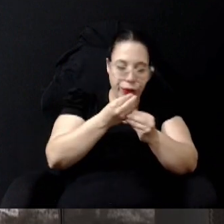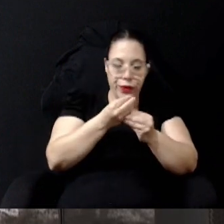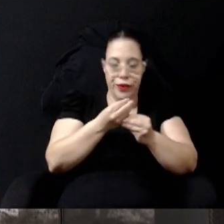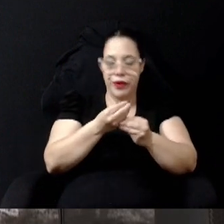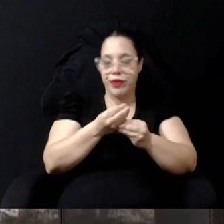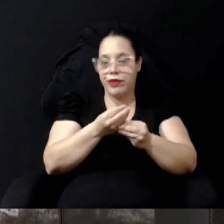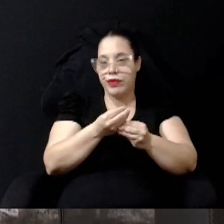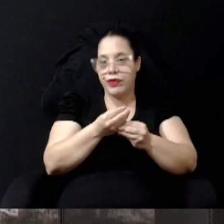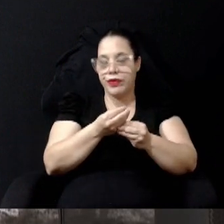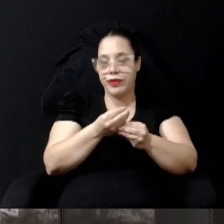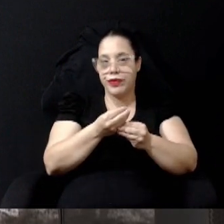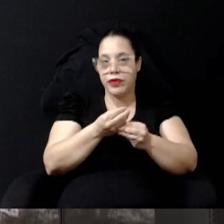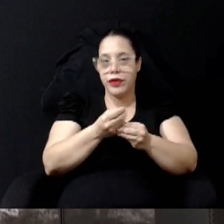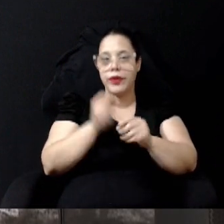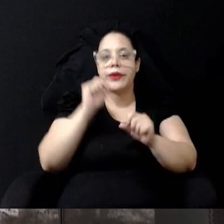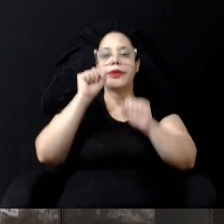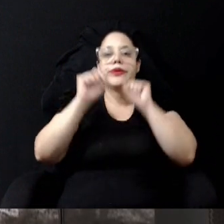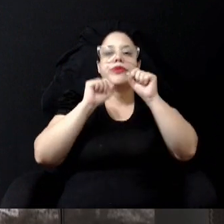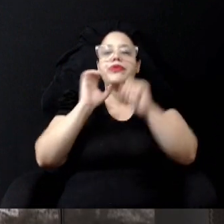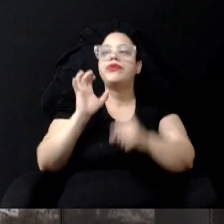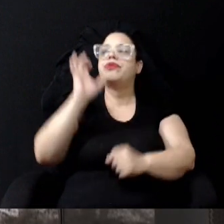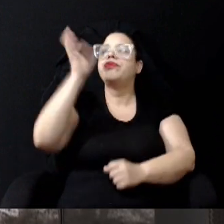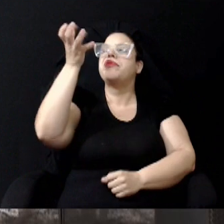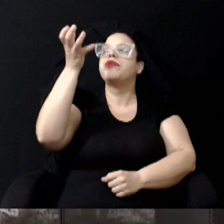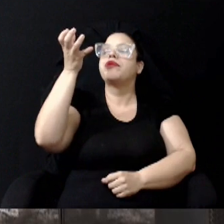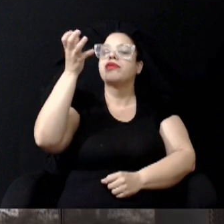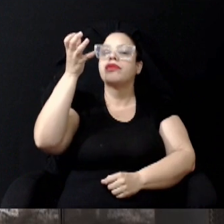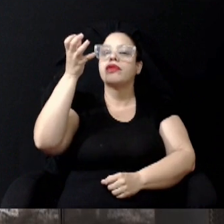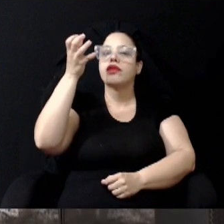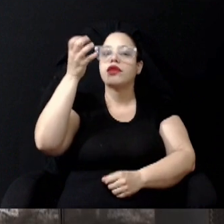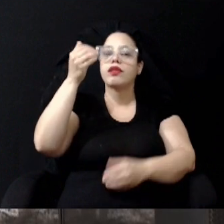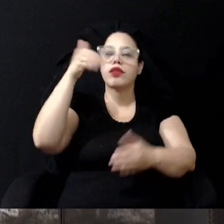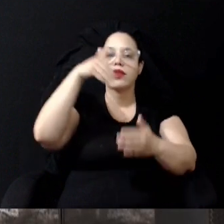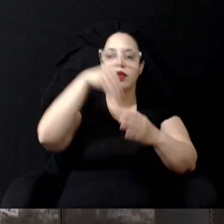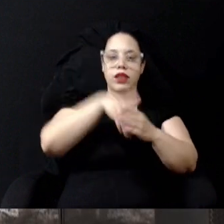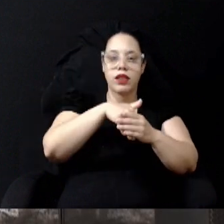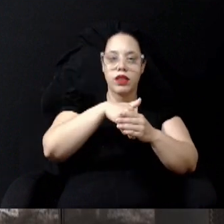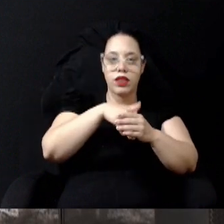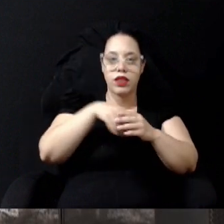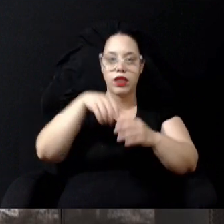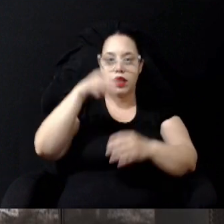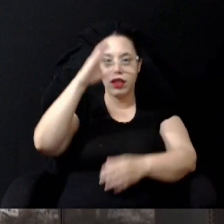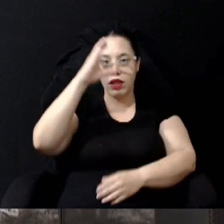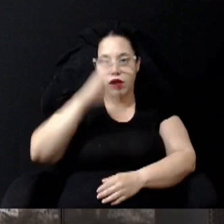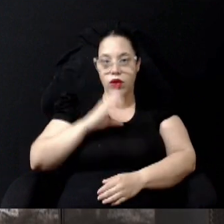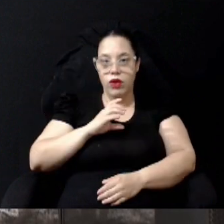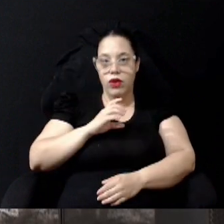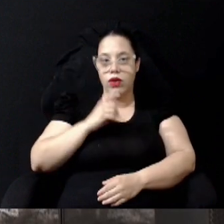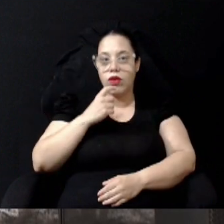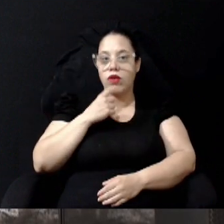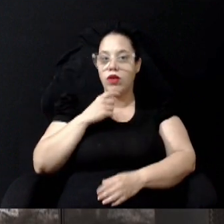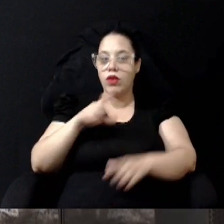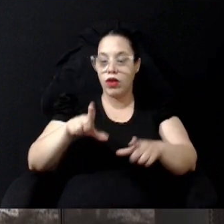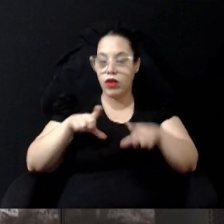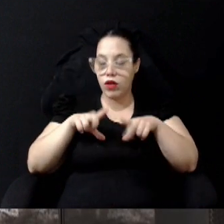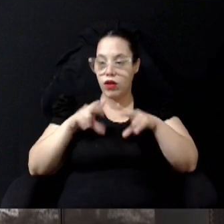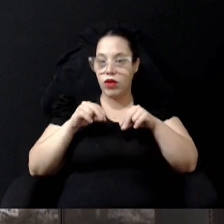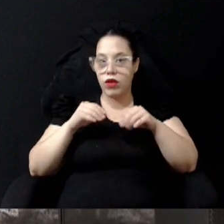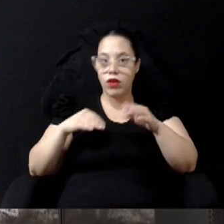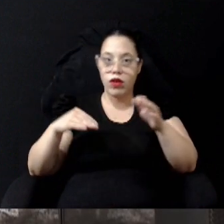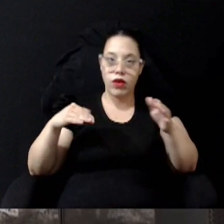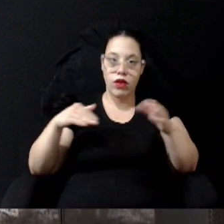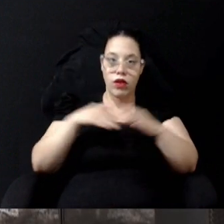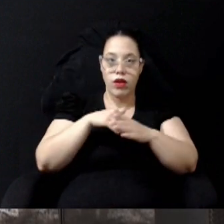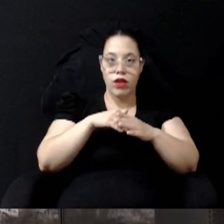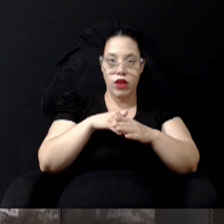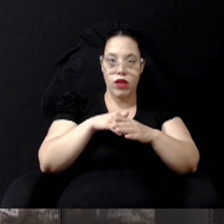que aconteceu? Quando nós íamos votar o título da Nil, entrou ali meio